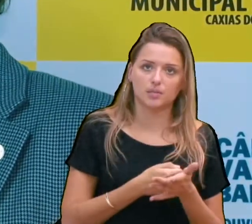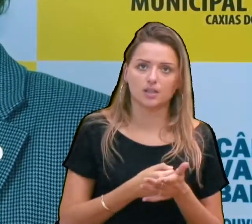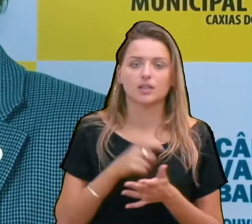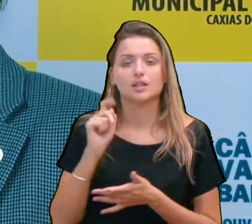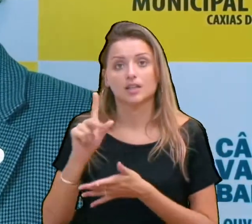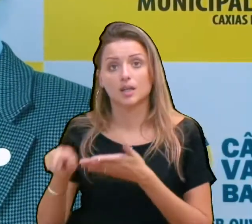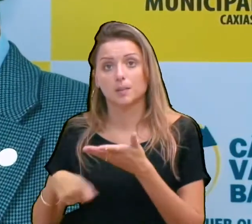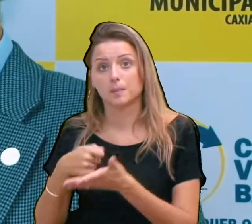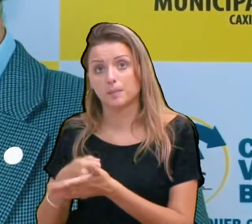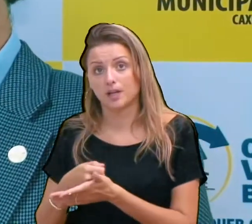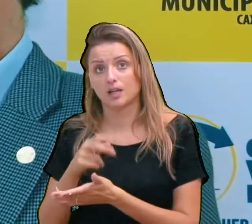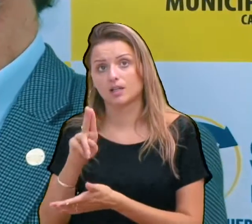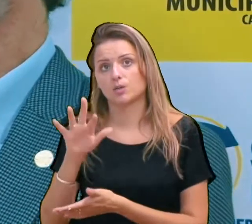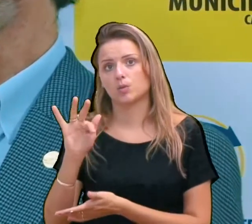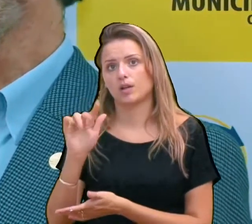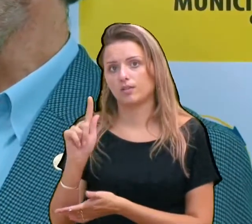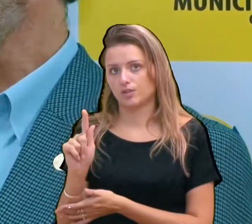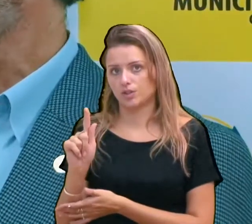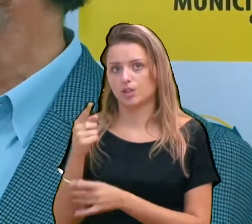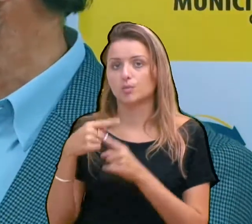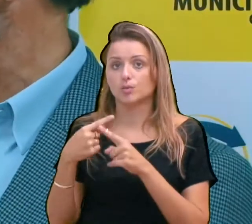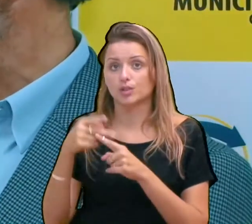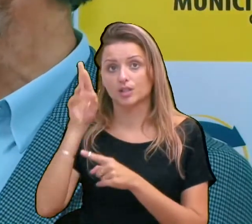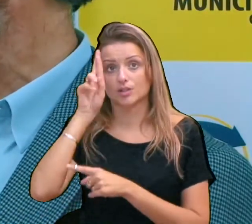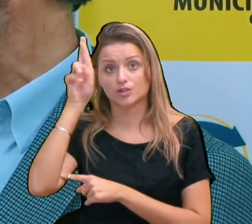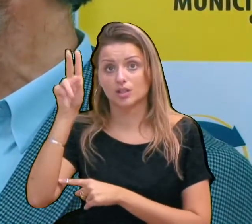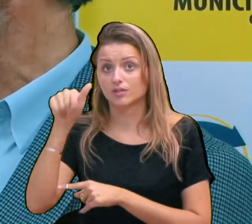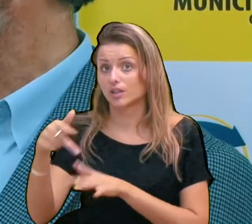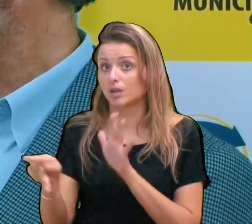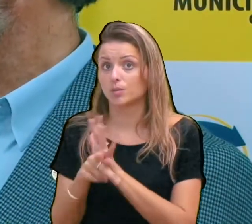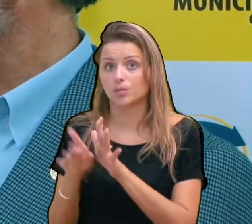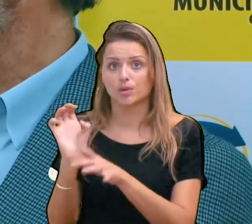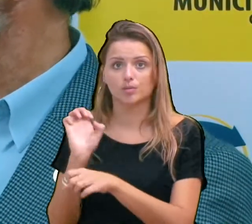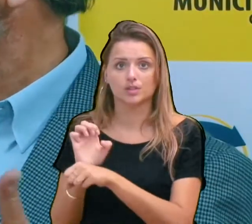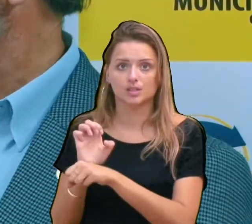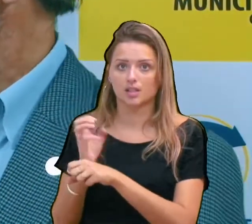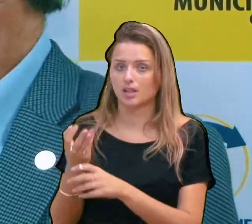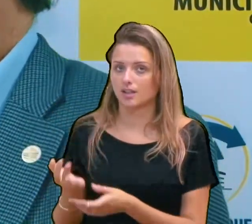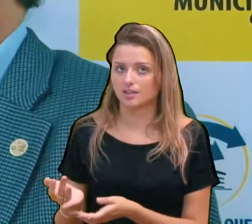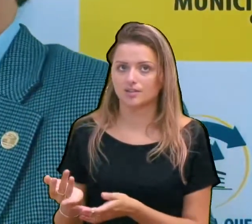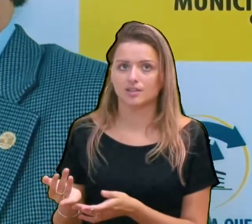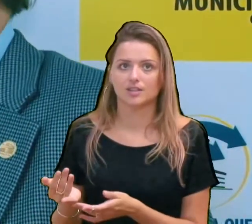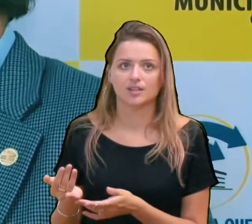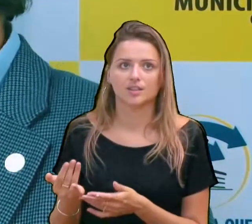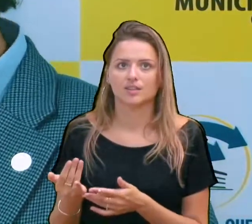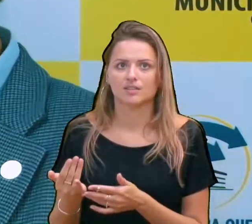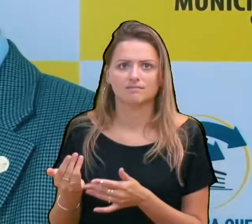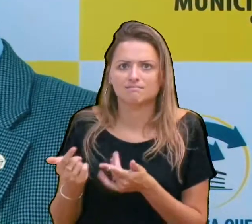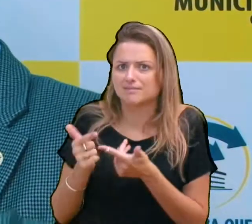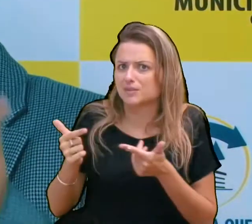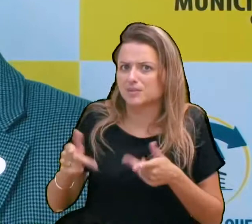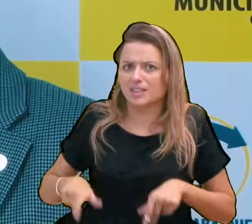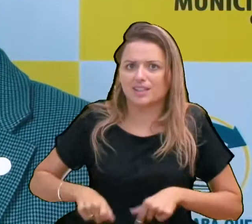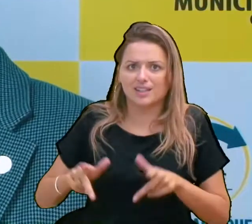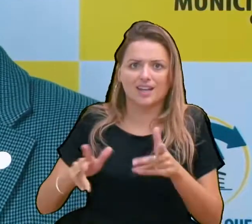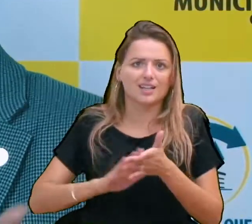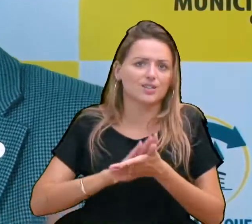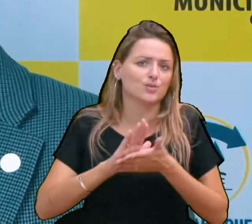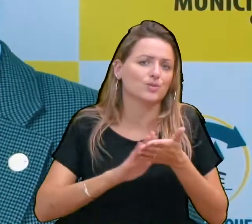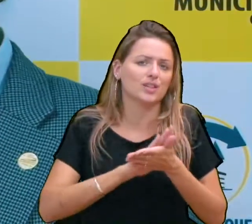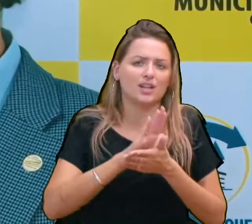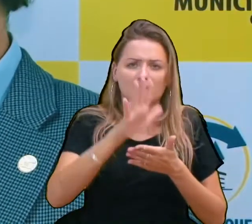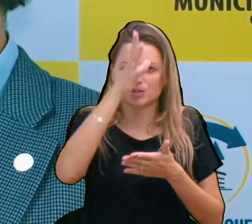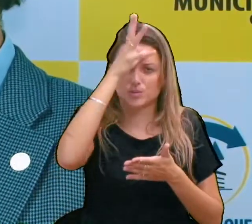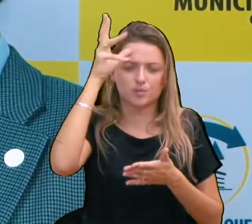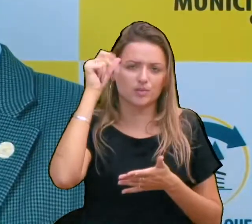paga o UFG por ser diretora é o Estado. Portanto, para o município... Não tem ônus para o município. Não tem absolutamente